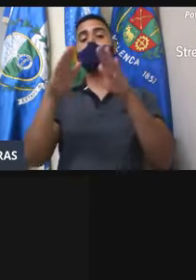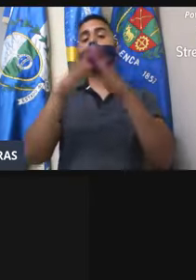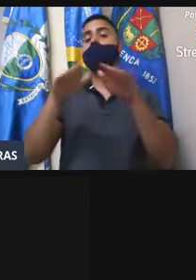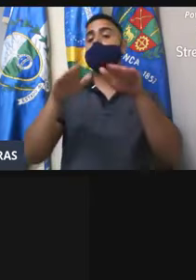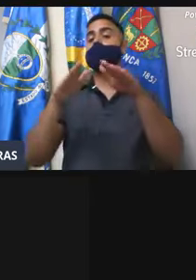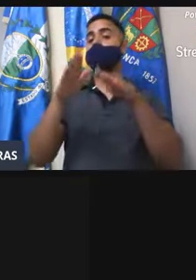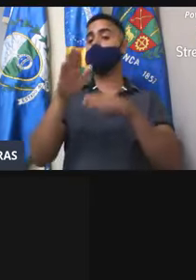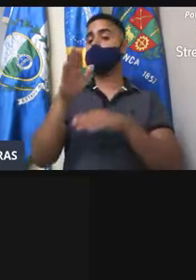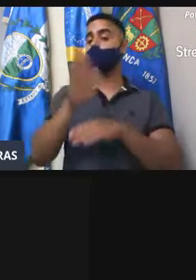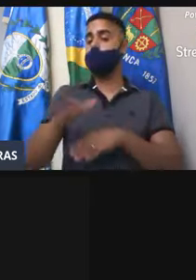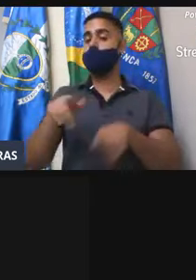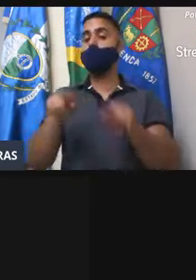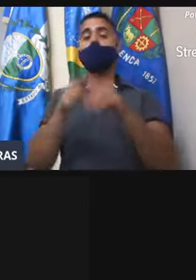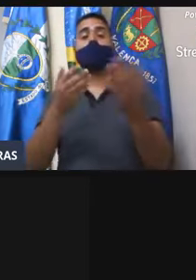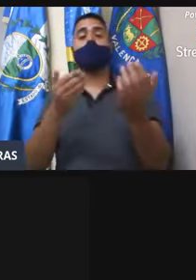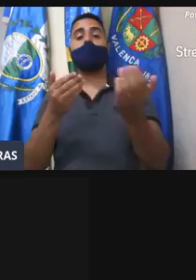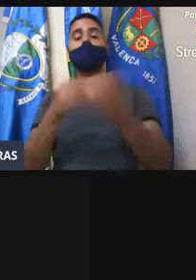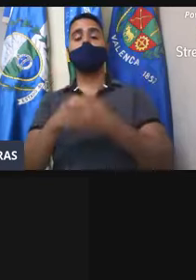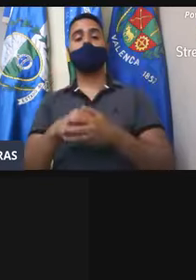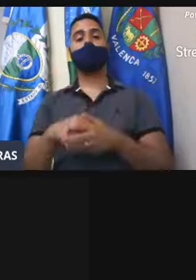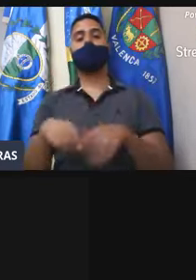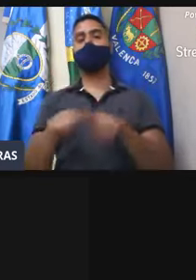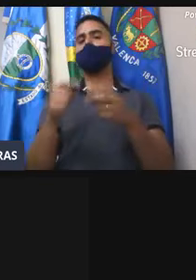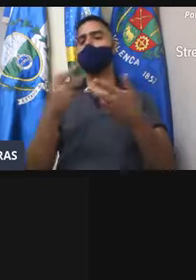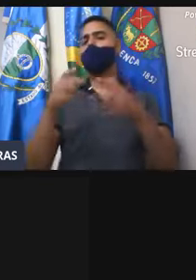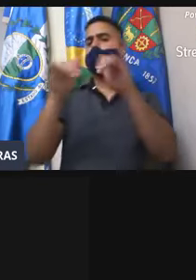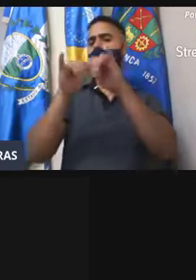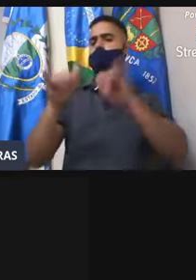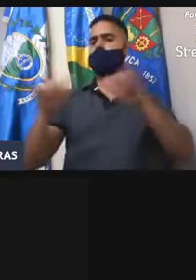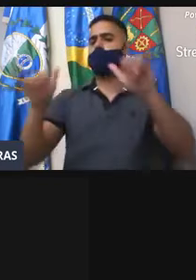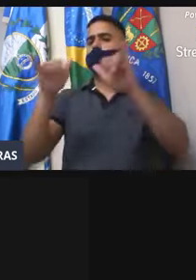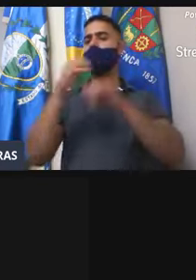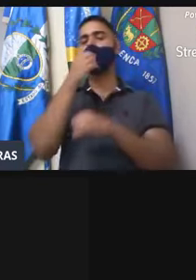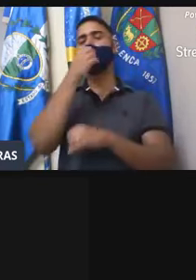Criança e Adolescente, também com material informativo.